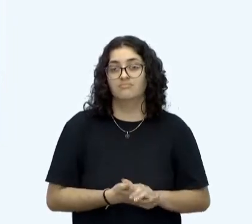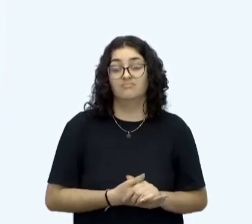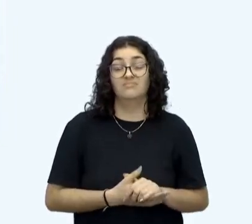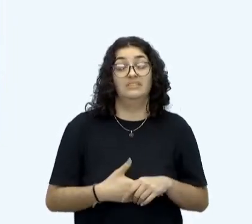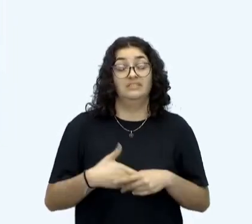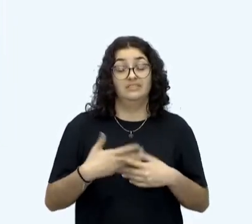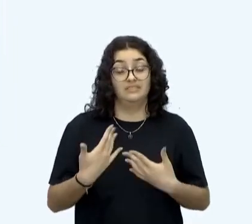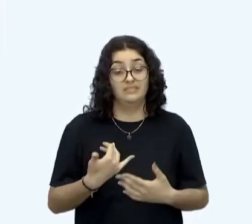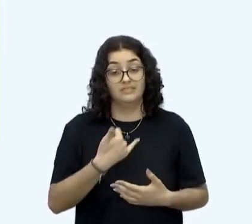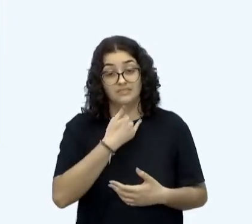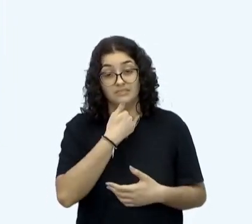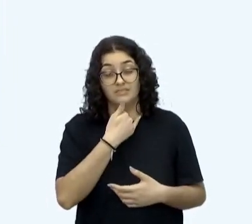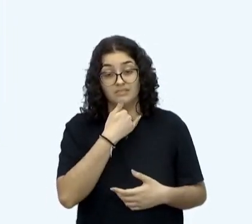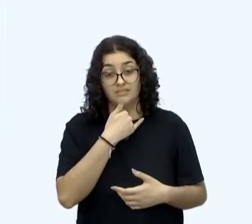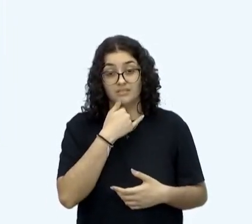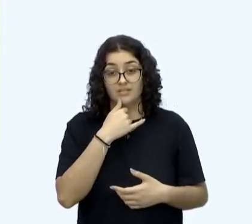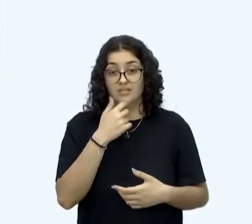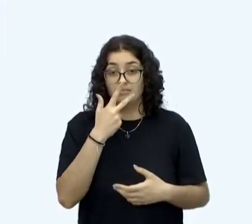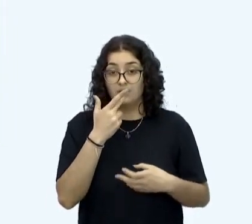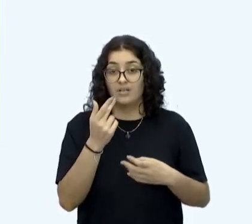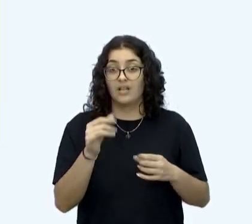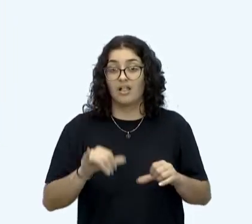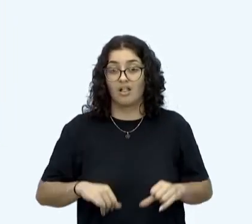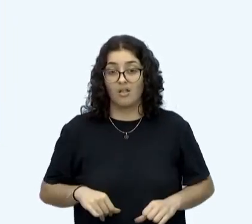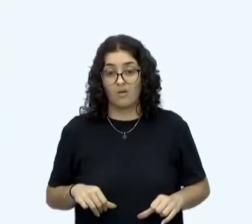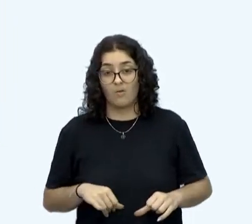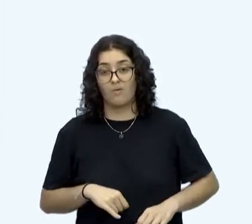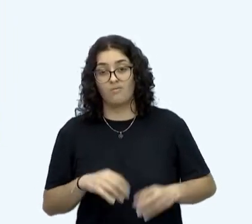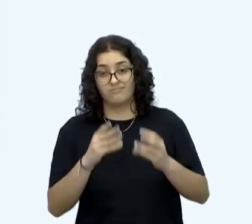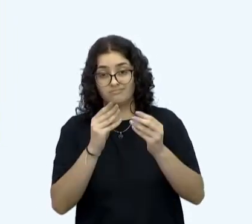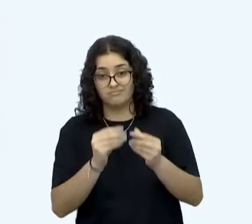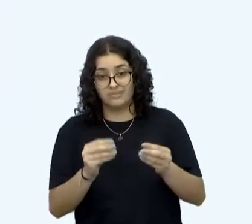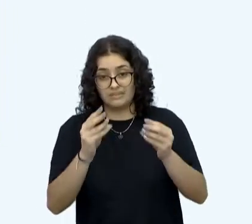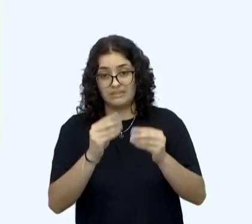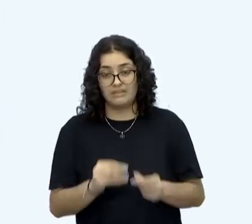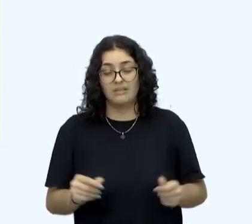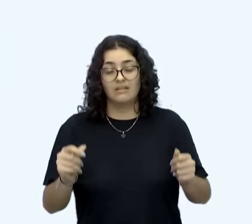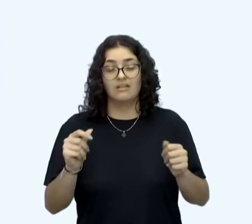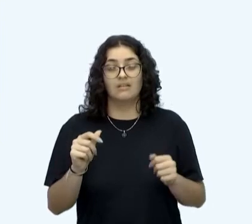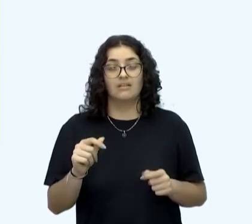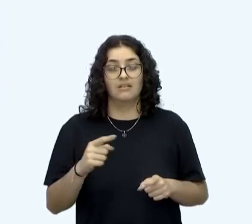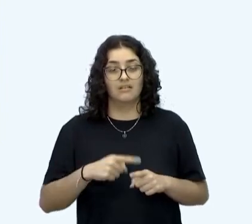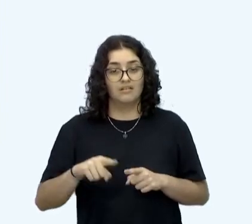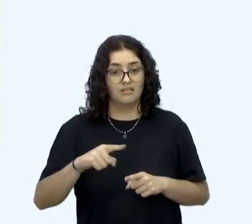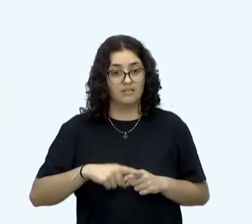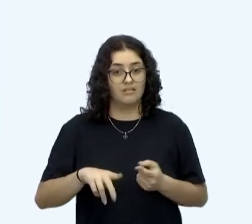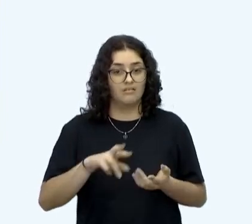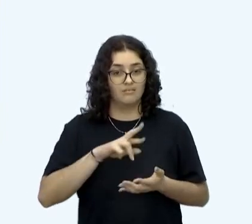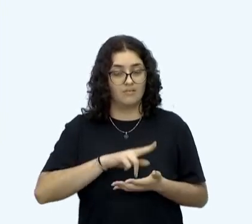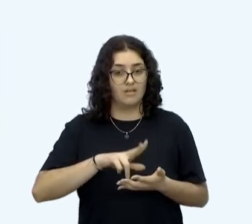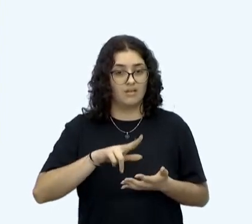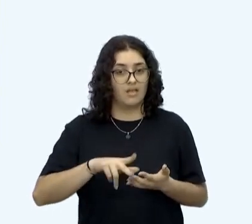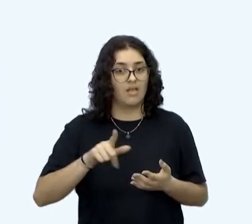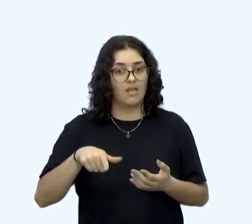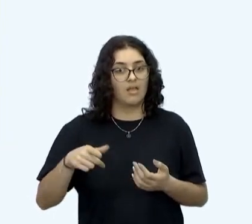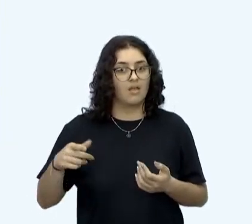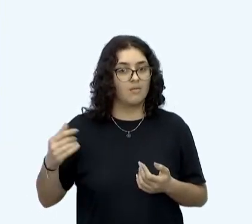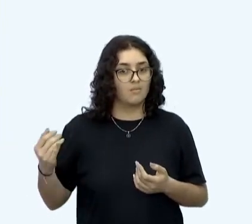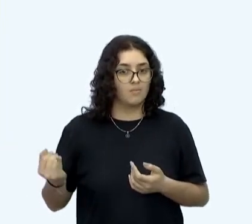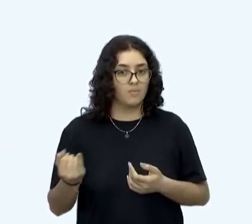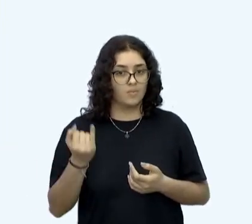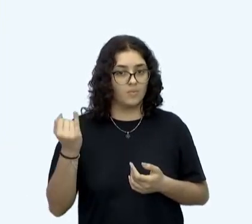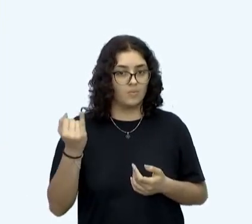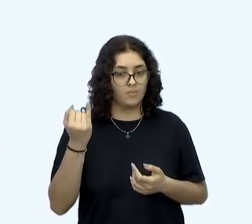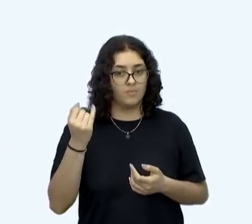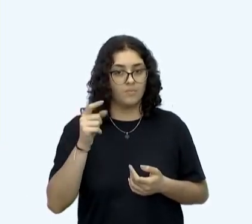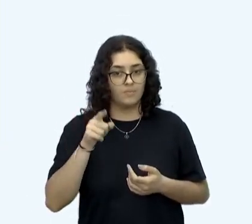progressivamente, o solo está sendo degradado, empobrecido, desprovido dos elementos essenciais.